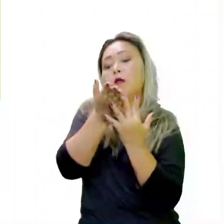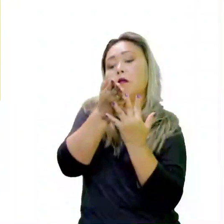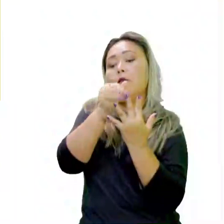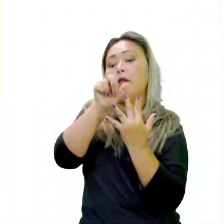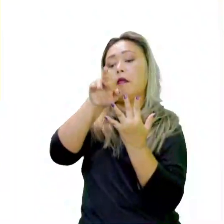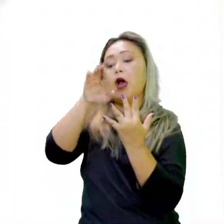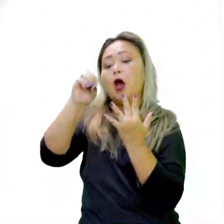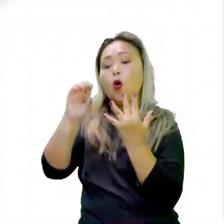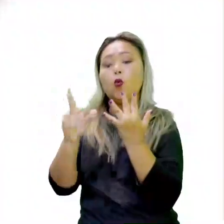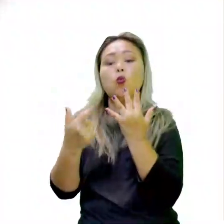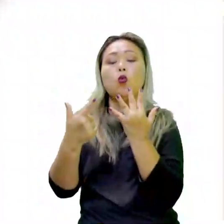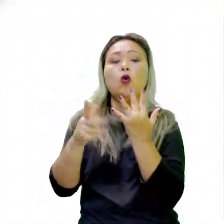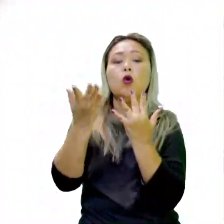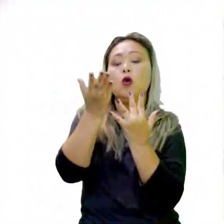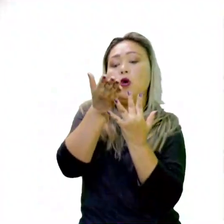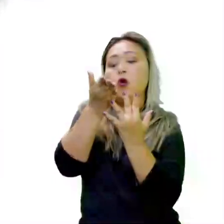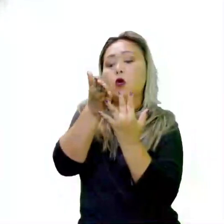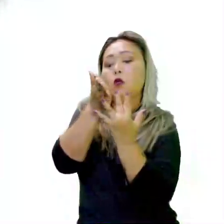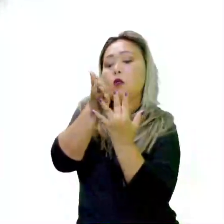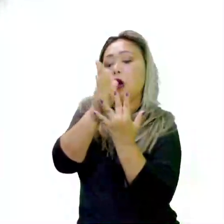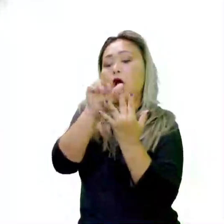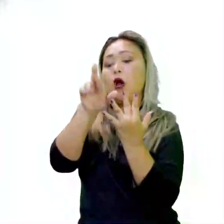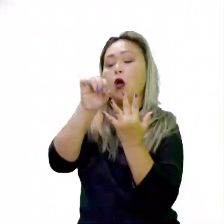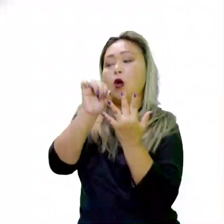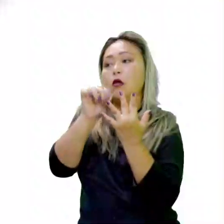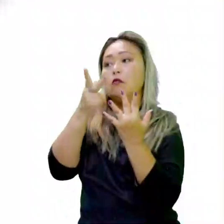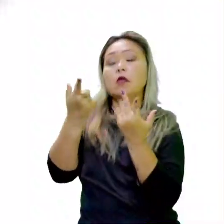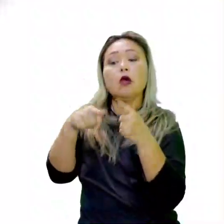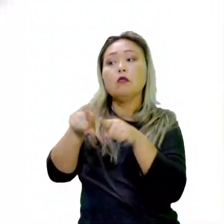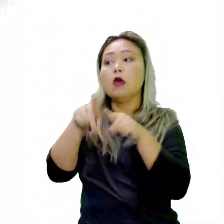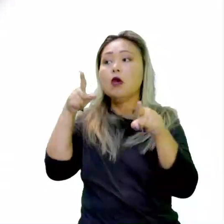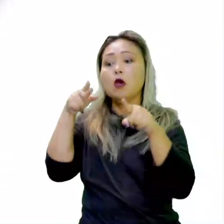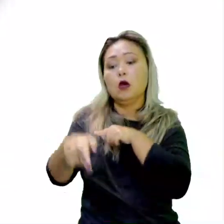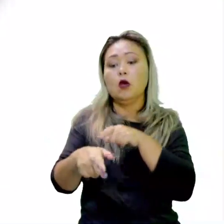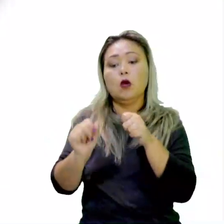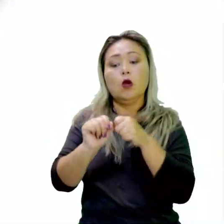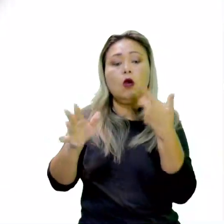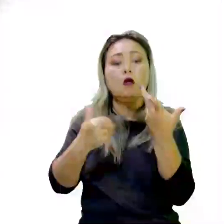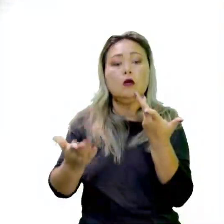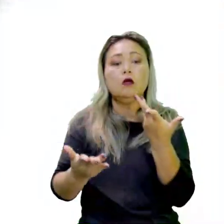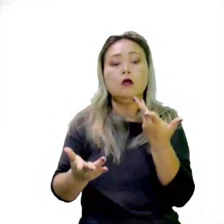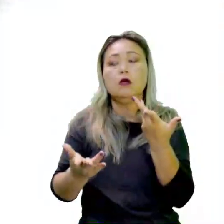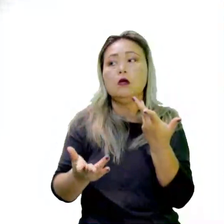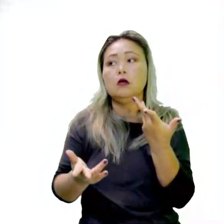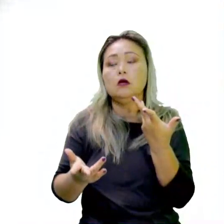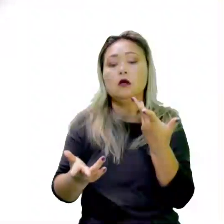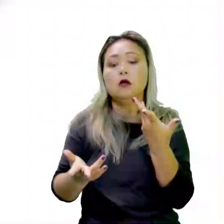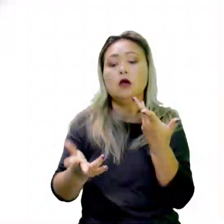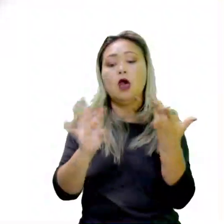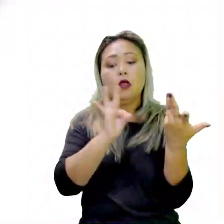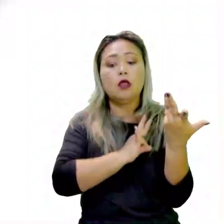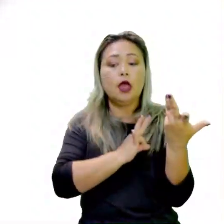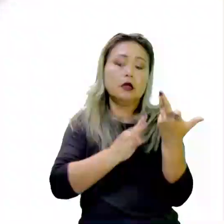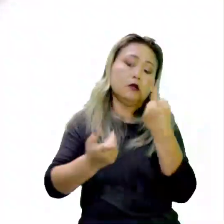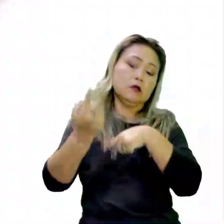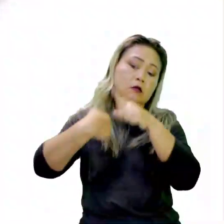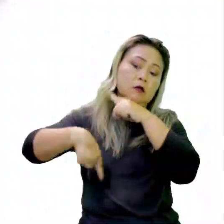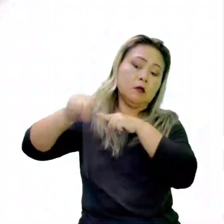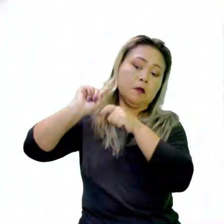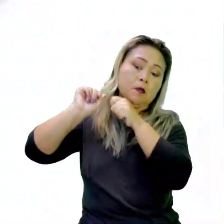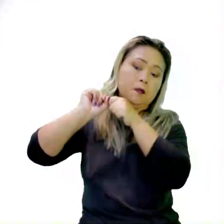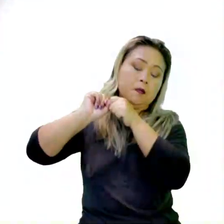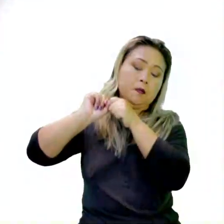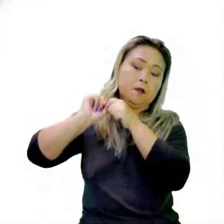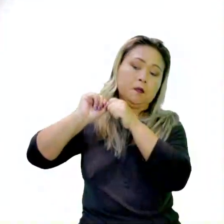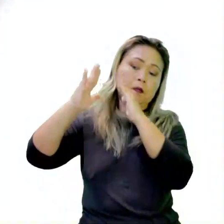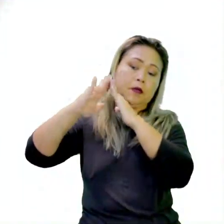Barroco, foi um movimento também que rompe com algumas técnicas artísticas, né? Também